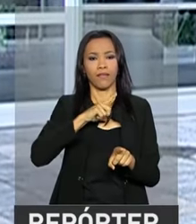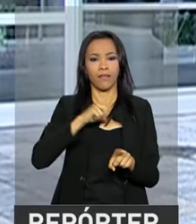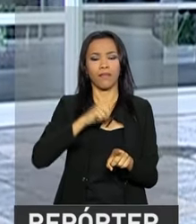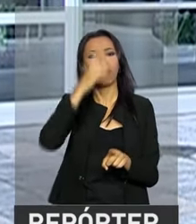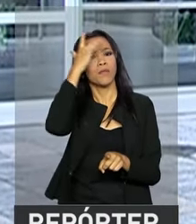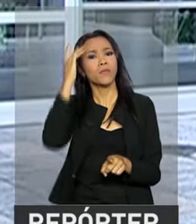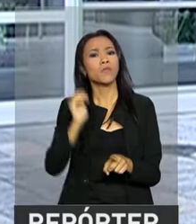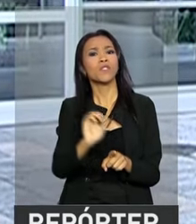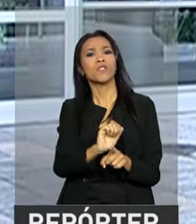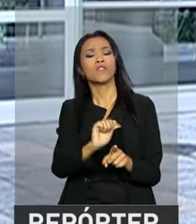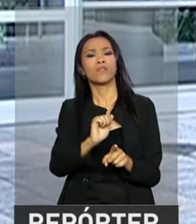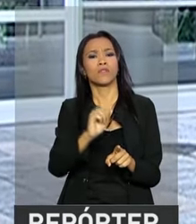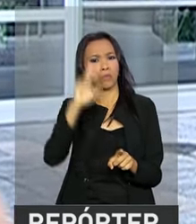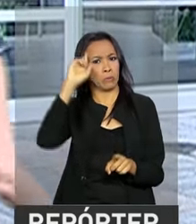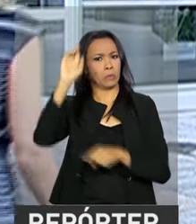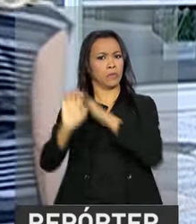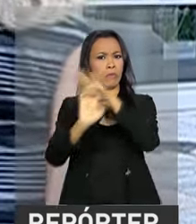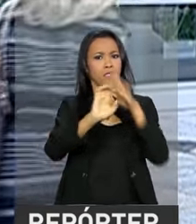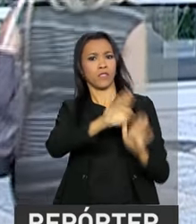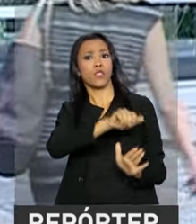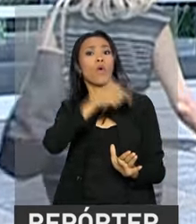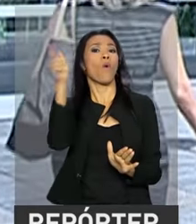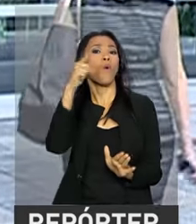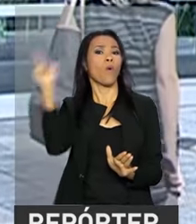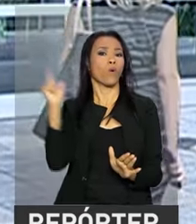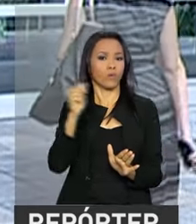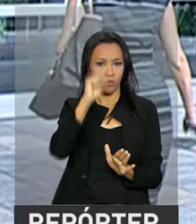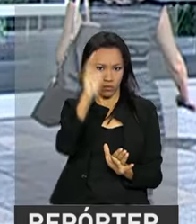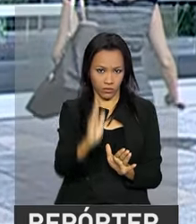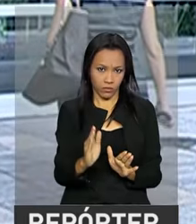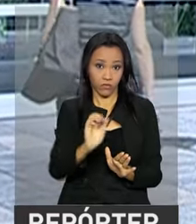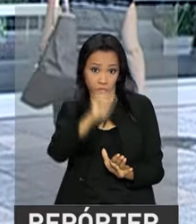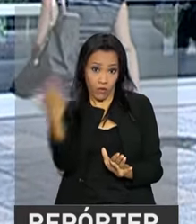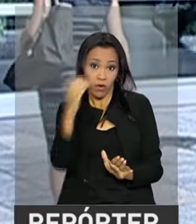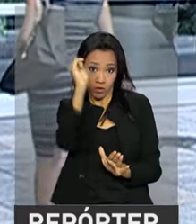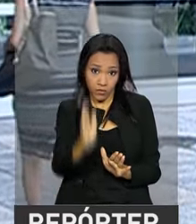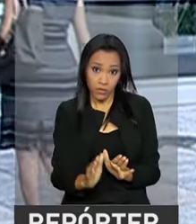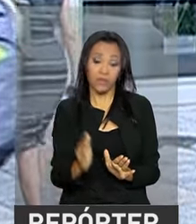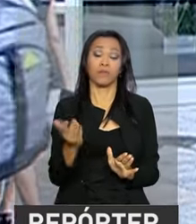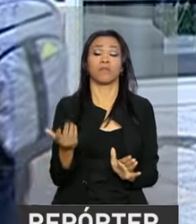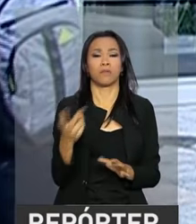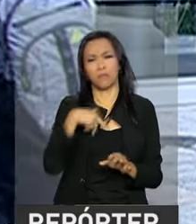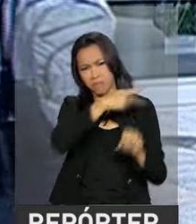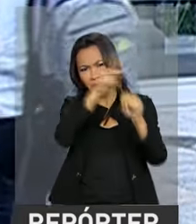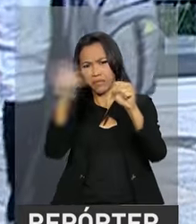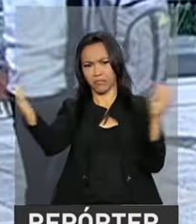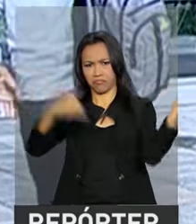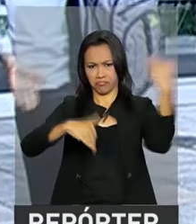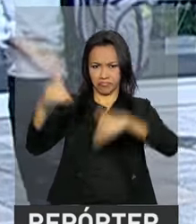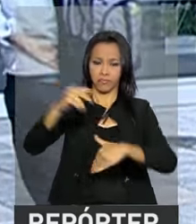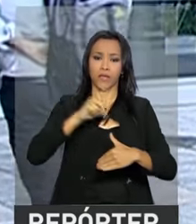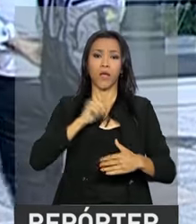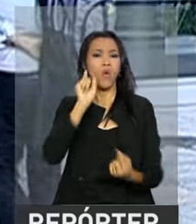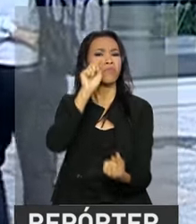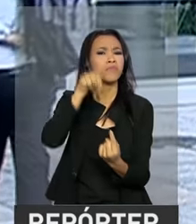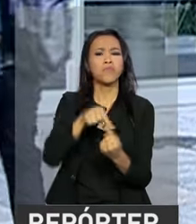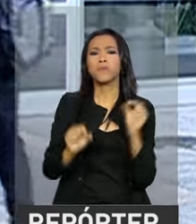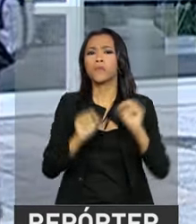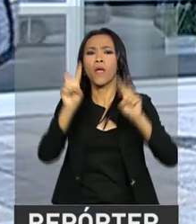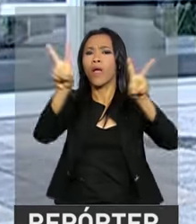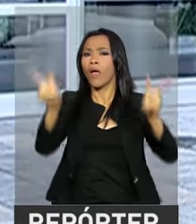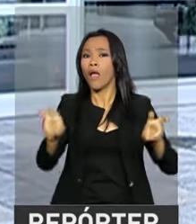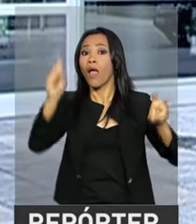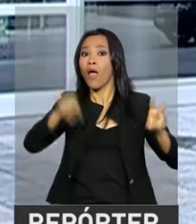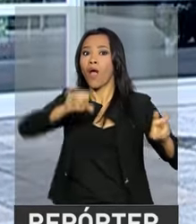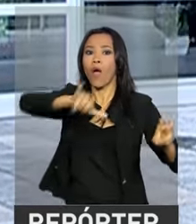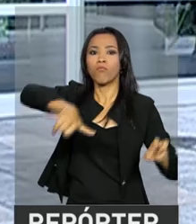de investidores individuais e também de fundos de investimento de outros países. A ideia é falar sobre